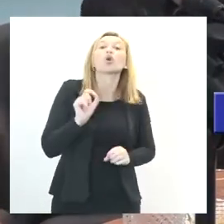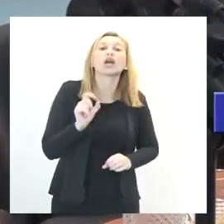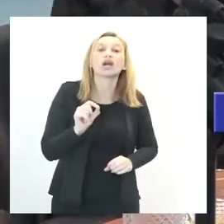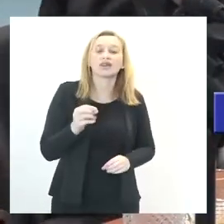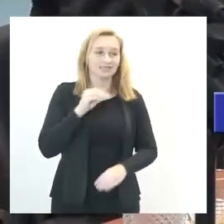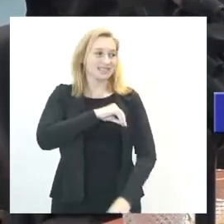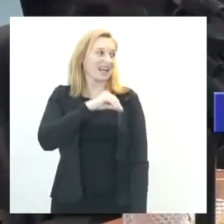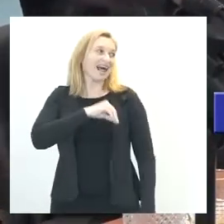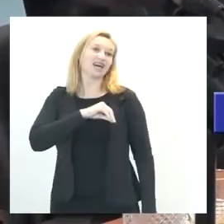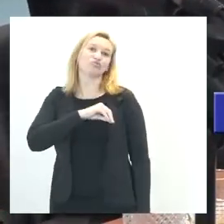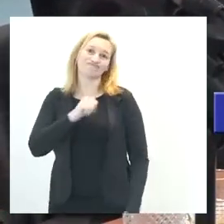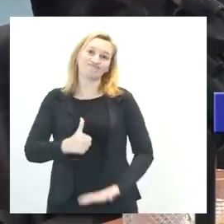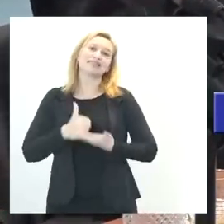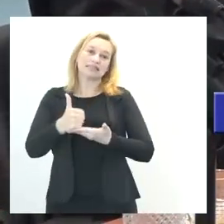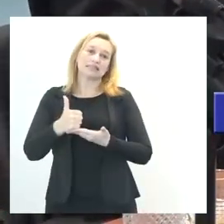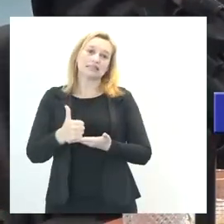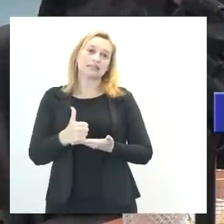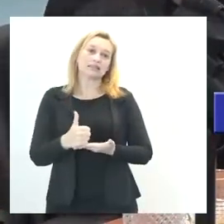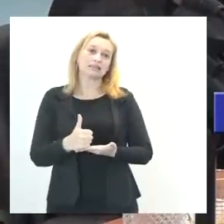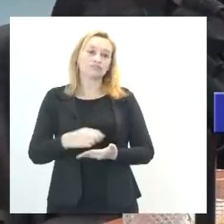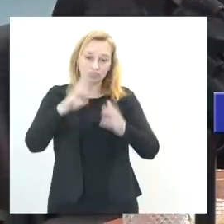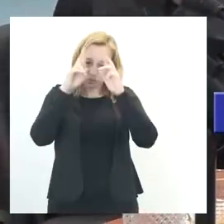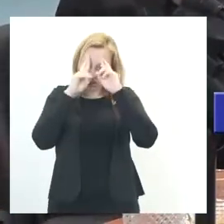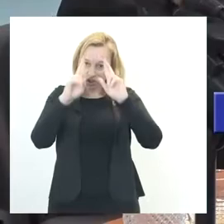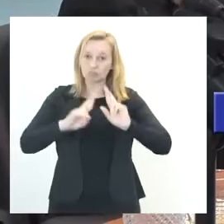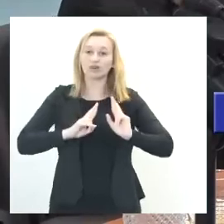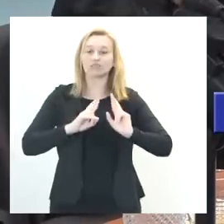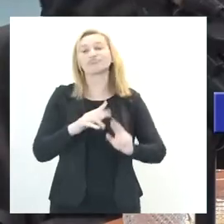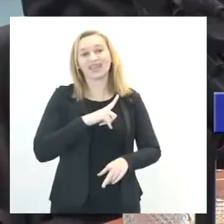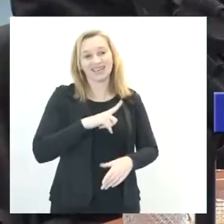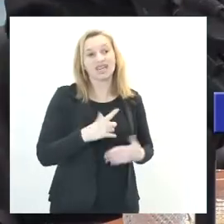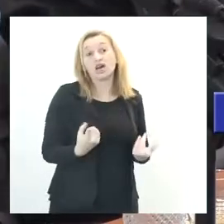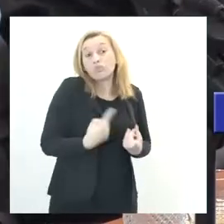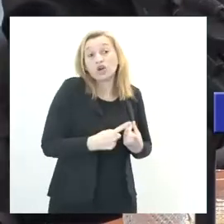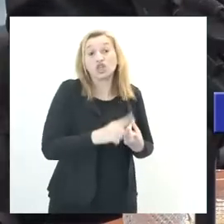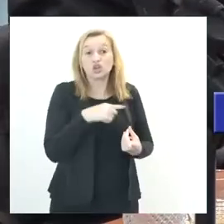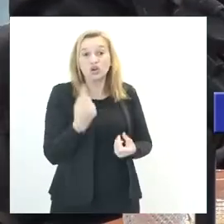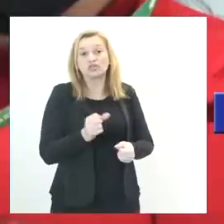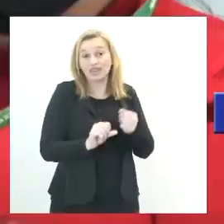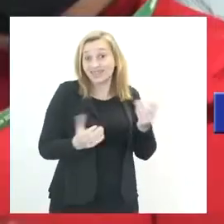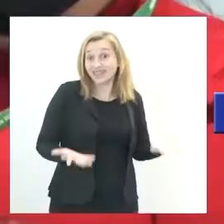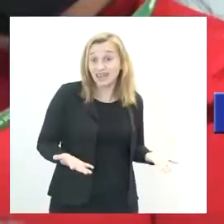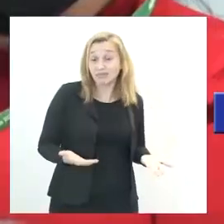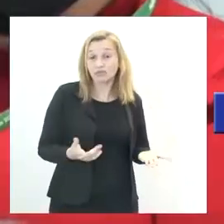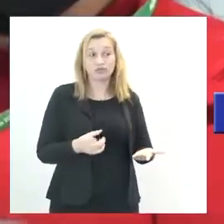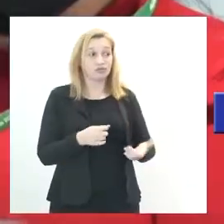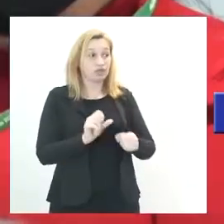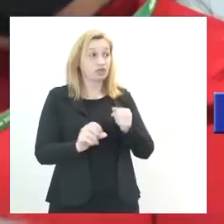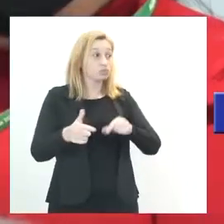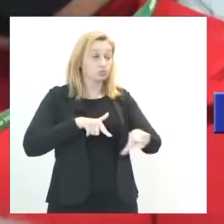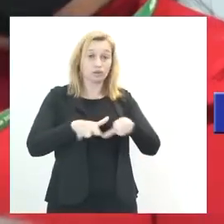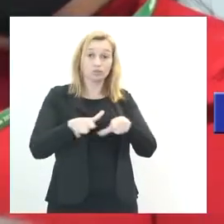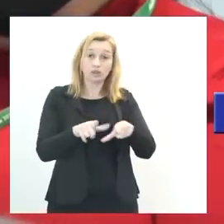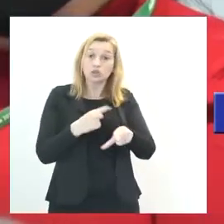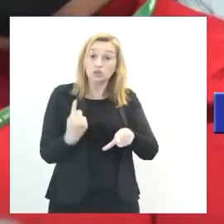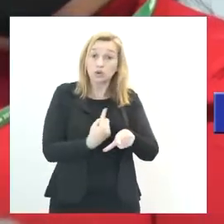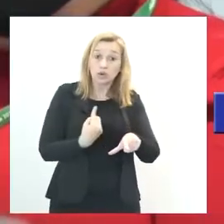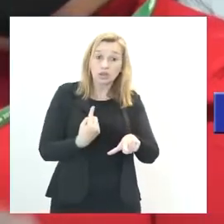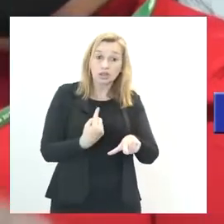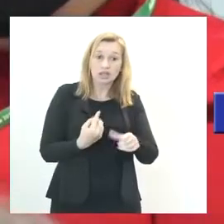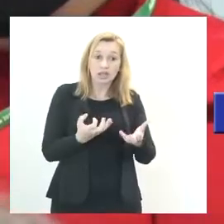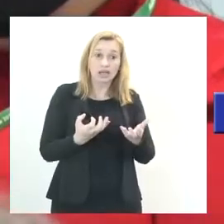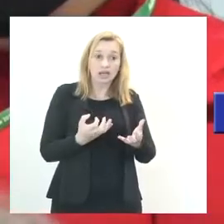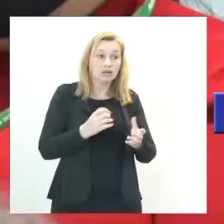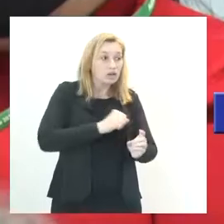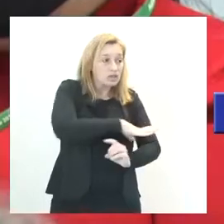salários dignos que sejam tratados com respeito porque nós fazemos e executamos o nosso serviço em prol de uma sociedade